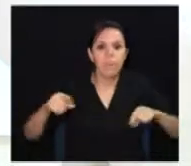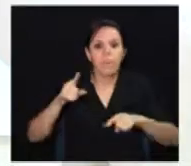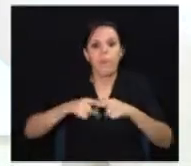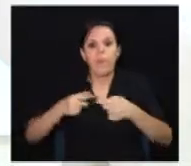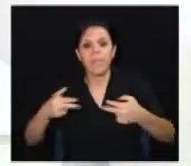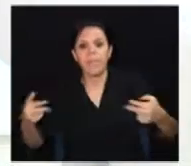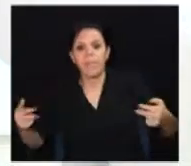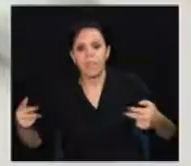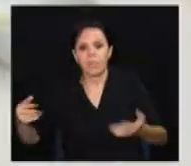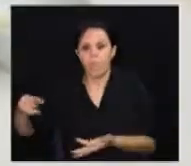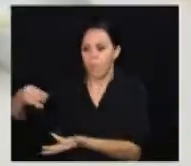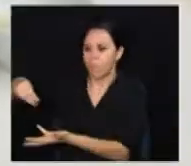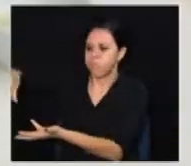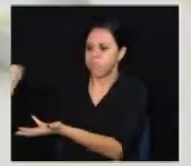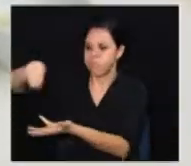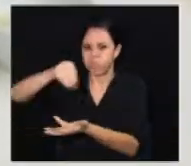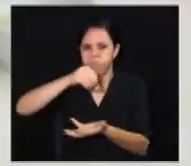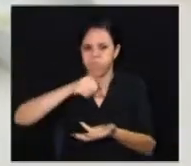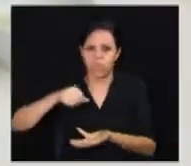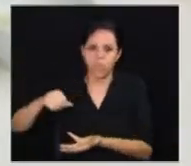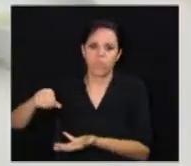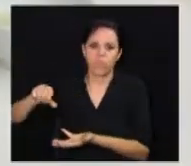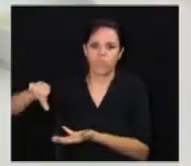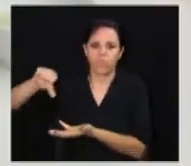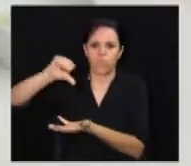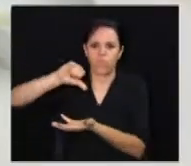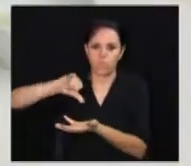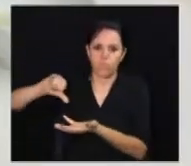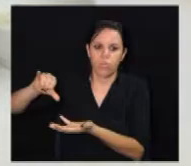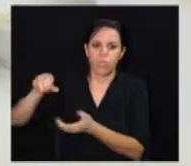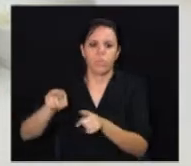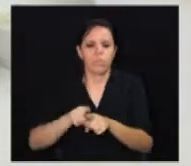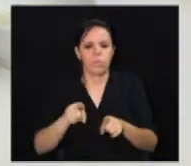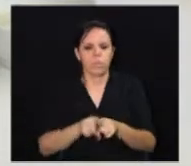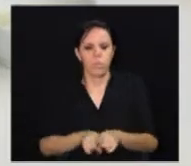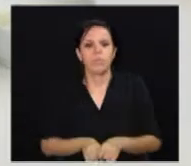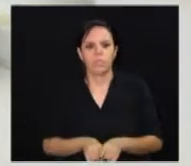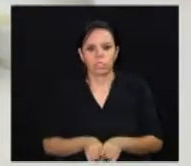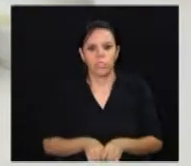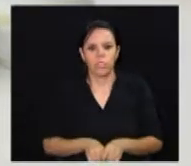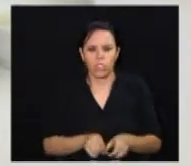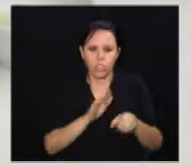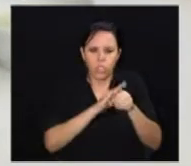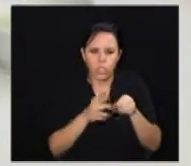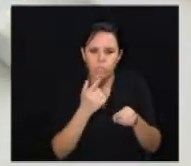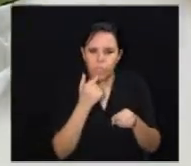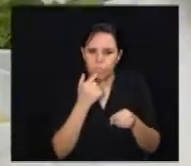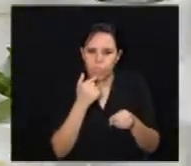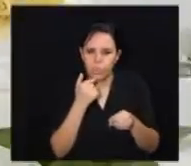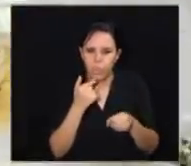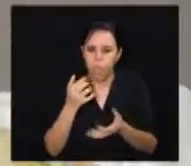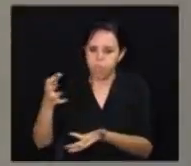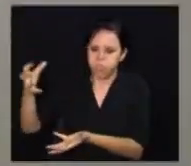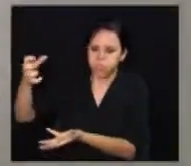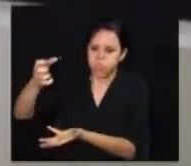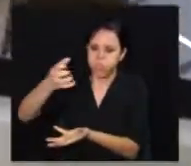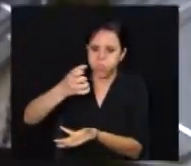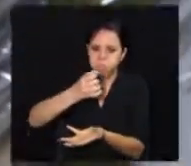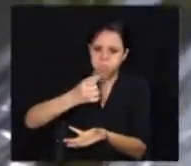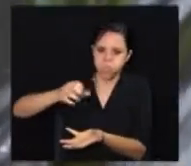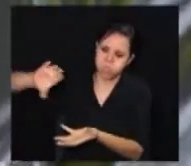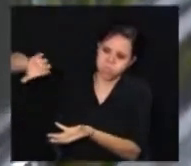né? Pro molho, sim. O que a gente vai usar? Molho caseiro. Isso, é um molho de tomate que a gente faz aqui. É um molho à base de